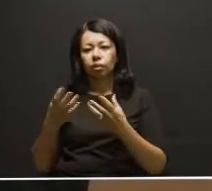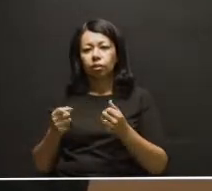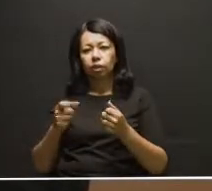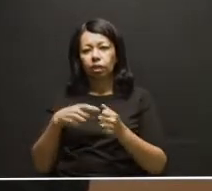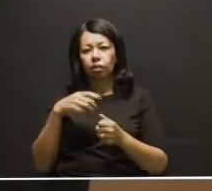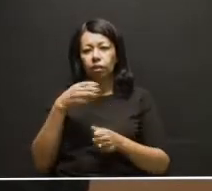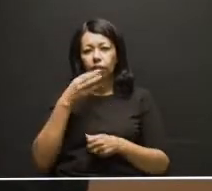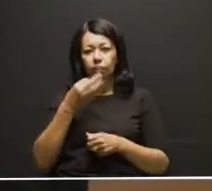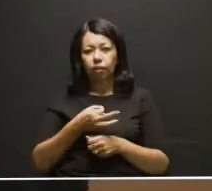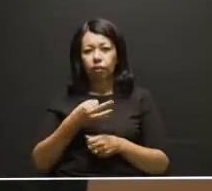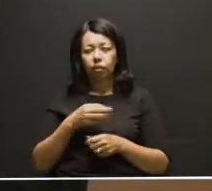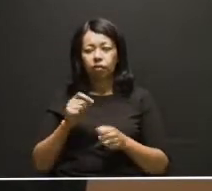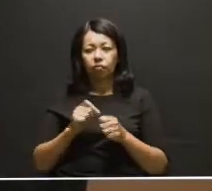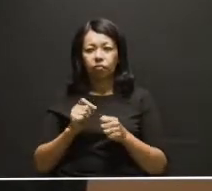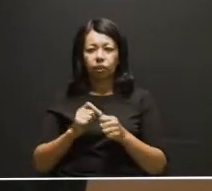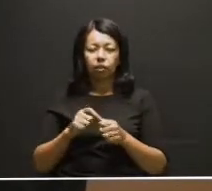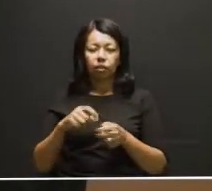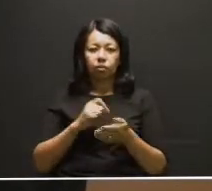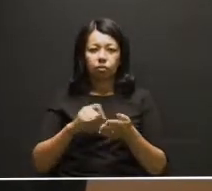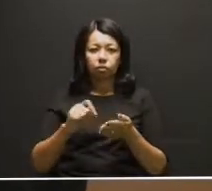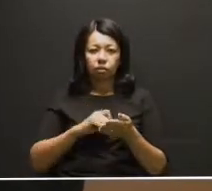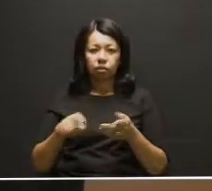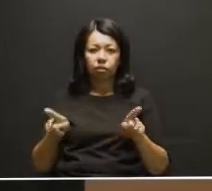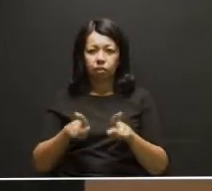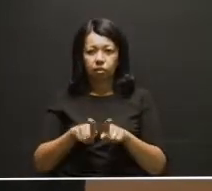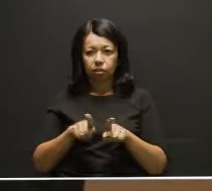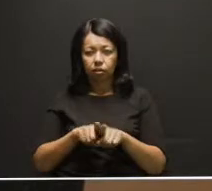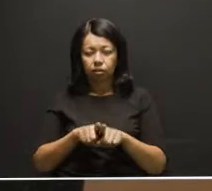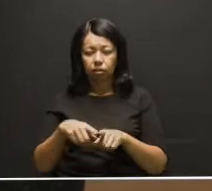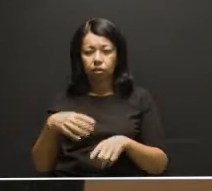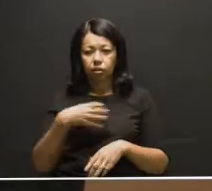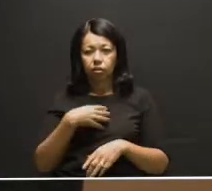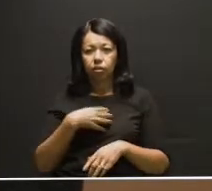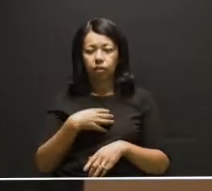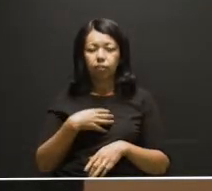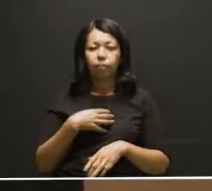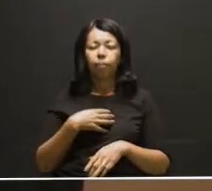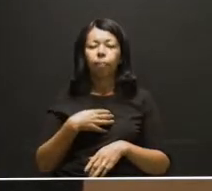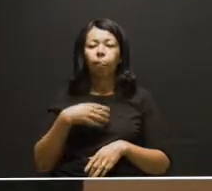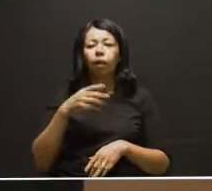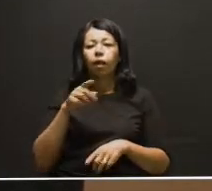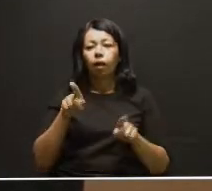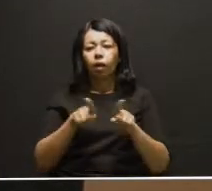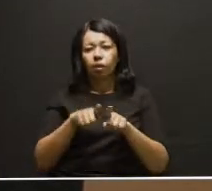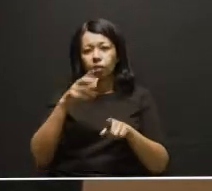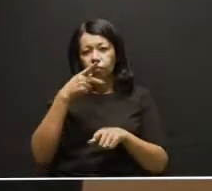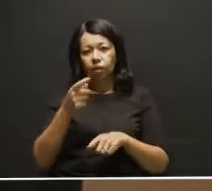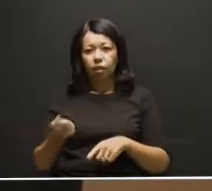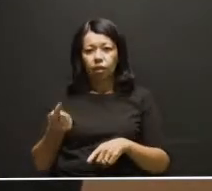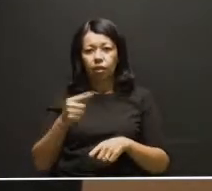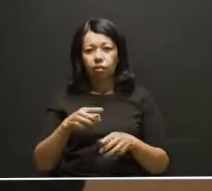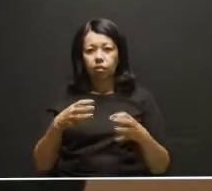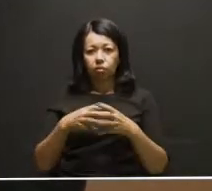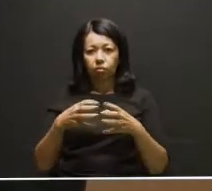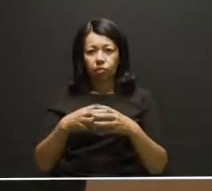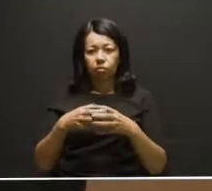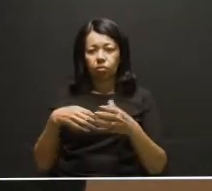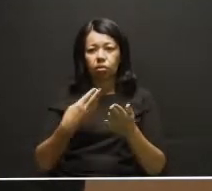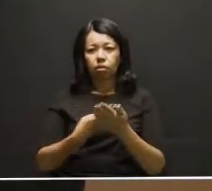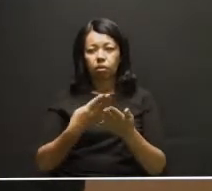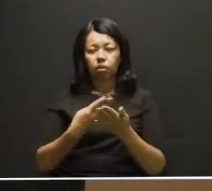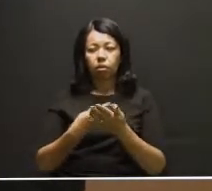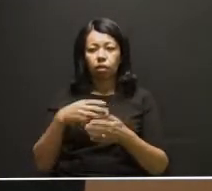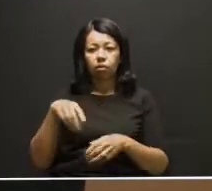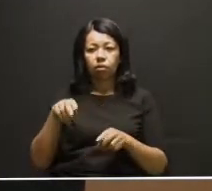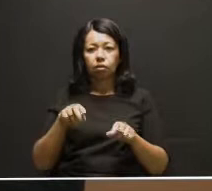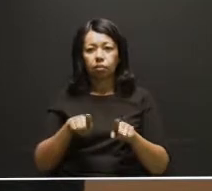proposta fica redigida e seguinte irregulares formas assim nos aspectos que cabe a essas comissões a análise